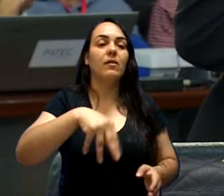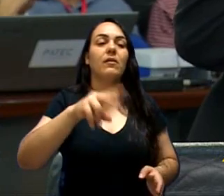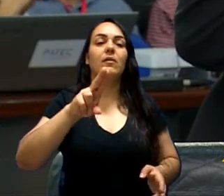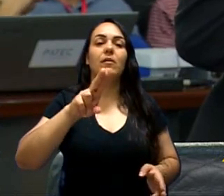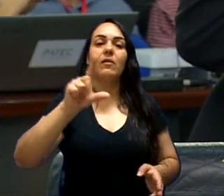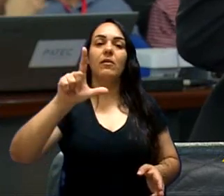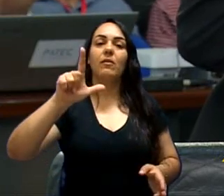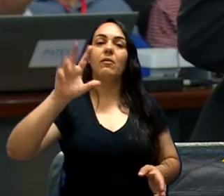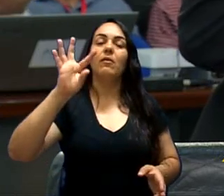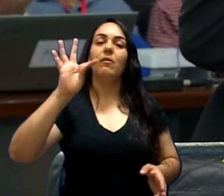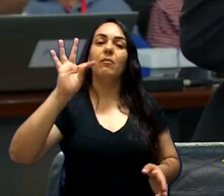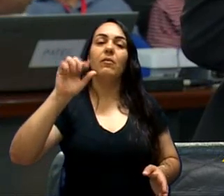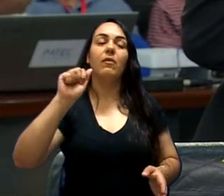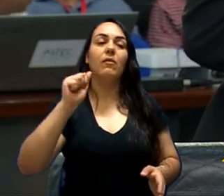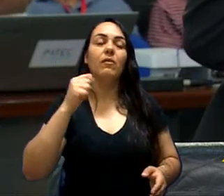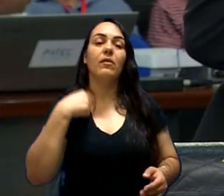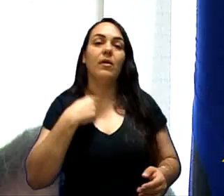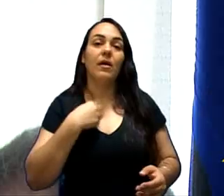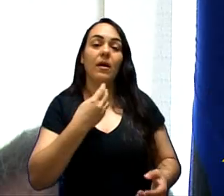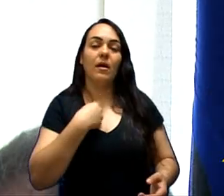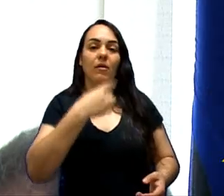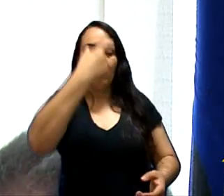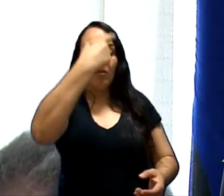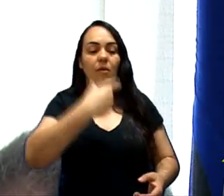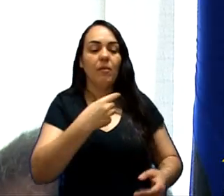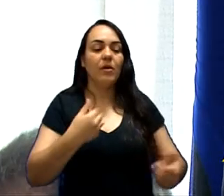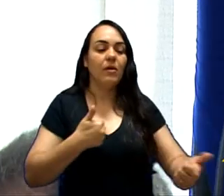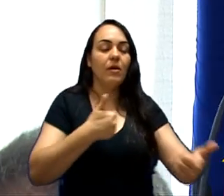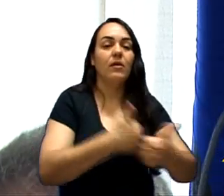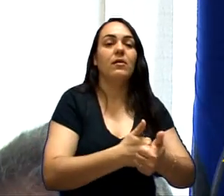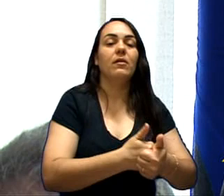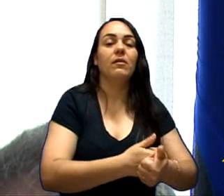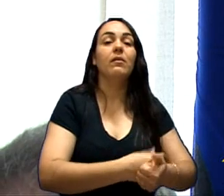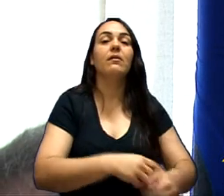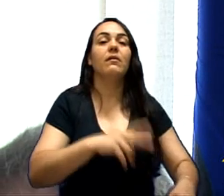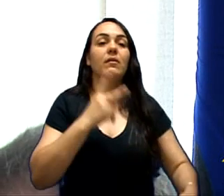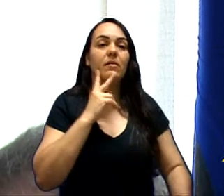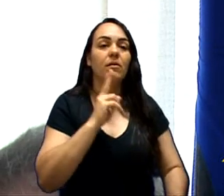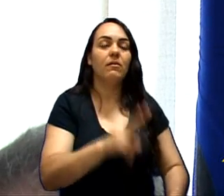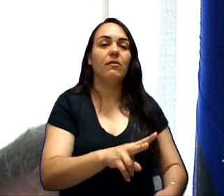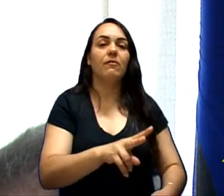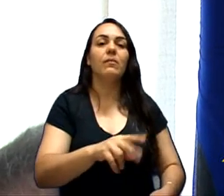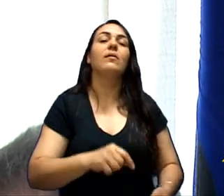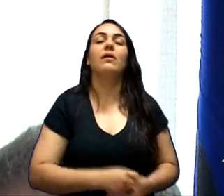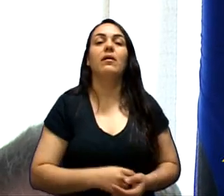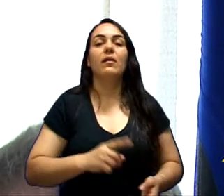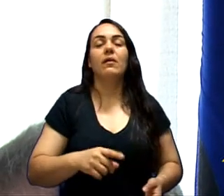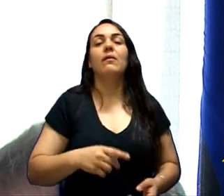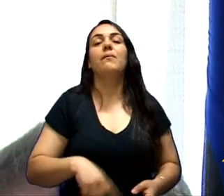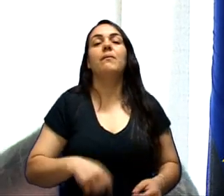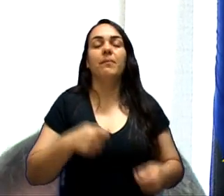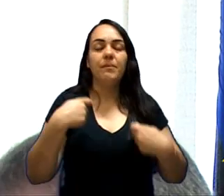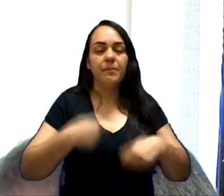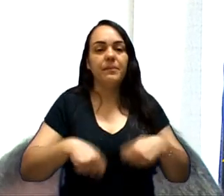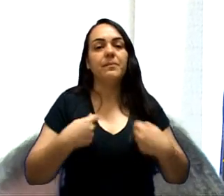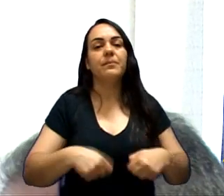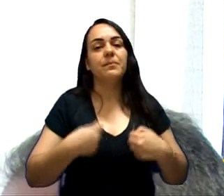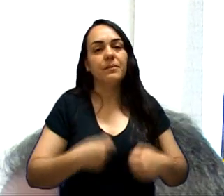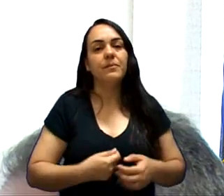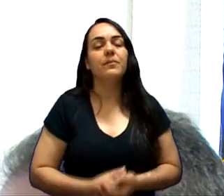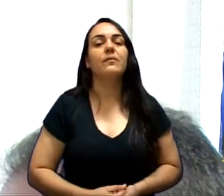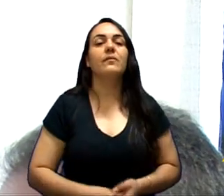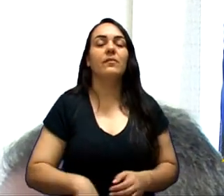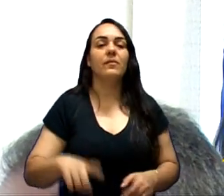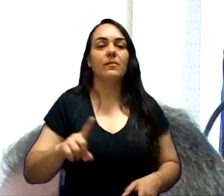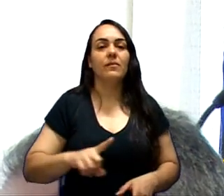a multa, você indicou. Não, daí sim tem. Você mas indicou. Quando vai o próprio interessado, hoje ele tem que levar aí o reconhecimento